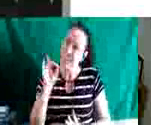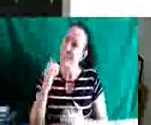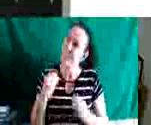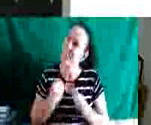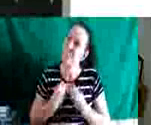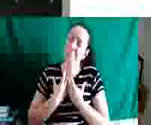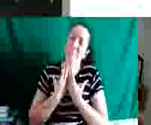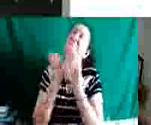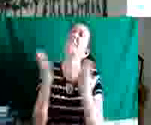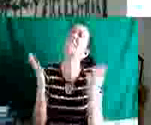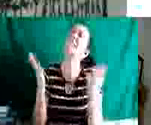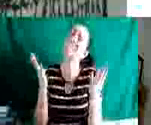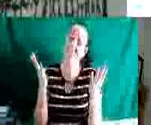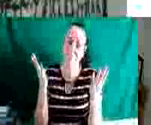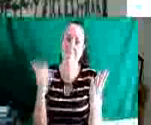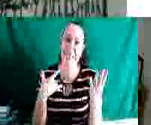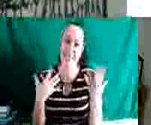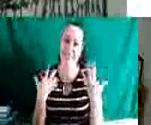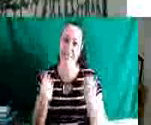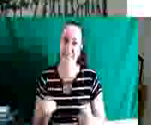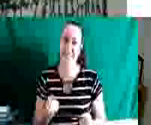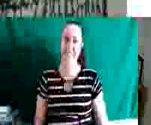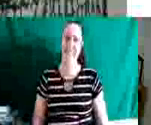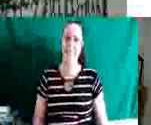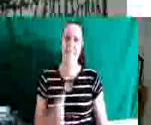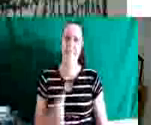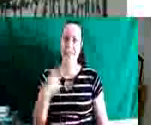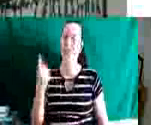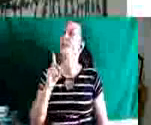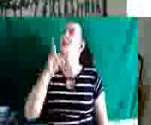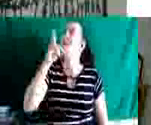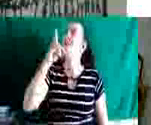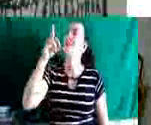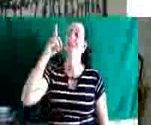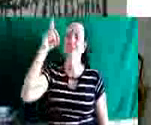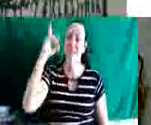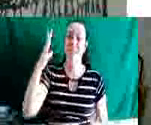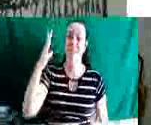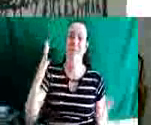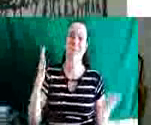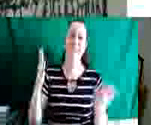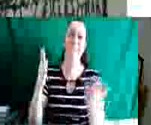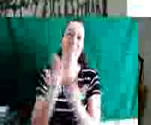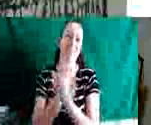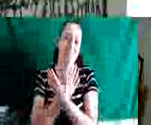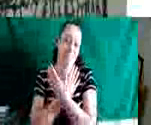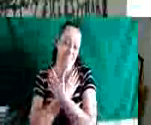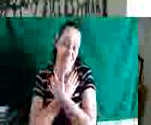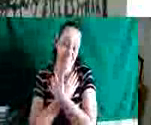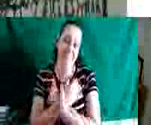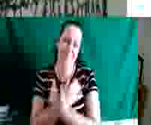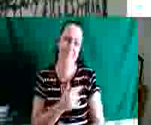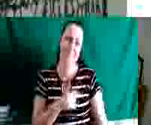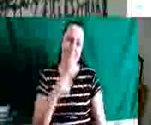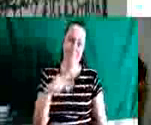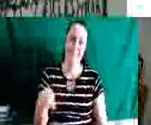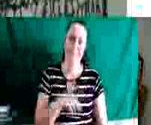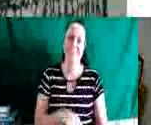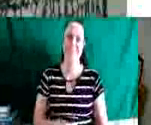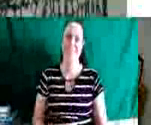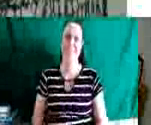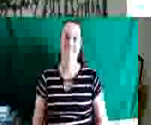Deus, né? E aí a gente acaba deixando Deus conduzir as coisas da melhor maneira. Quando a gente tem essa confiança, pede